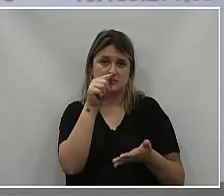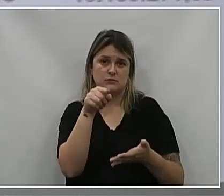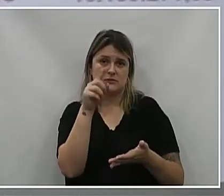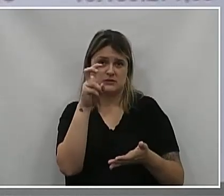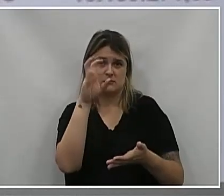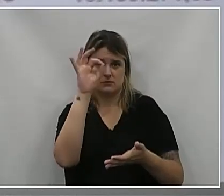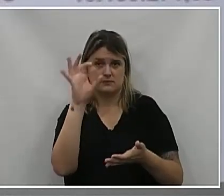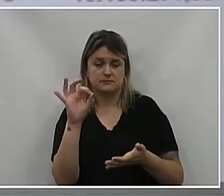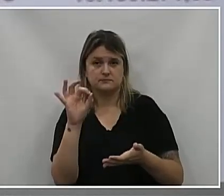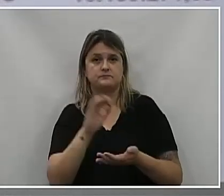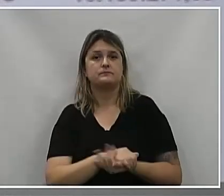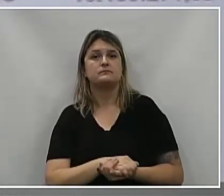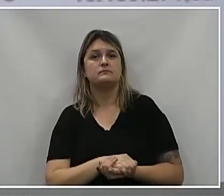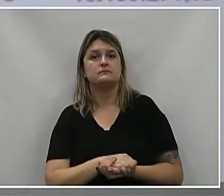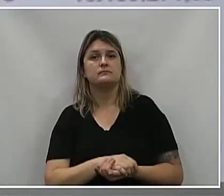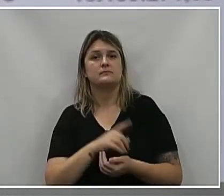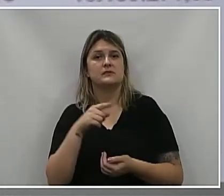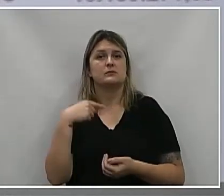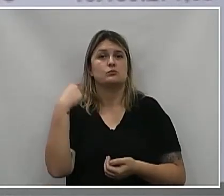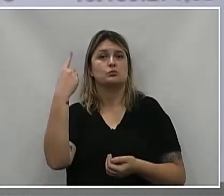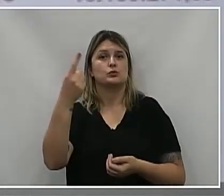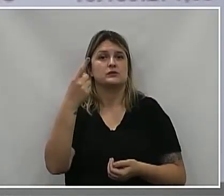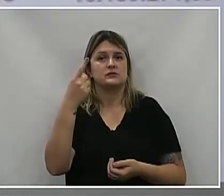77,5%, valor menor. No